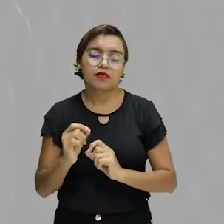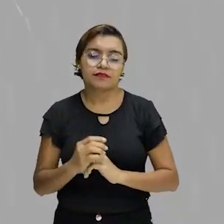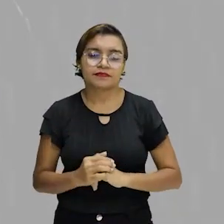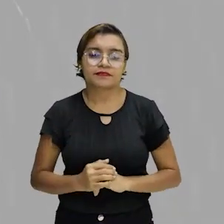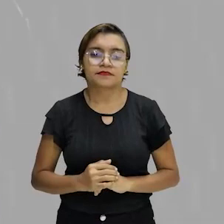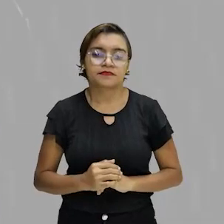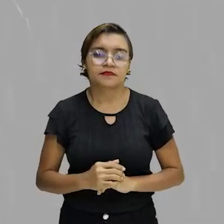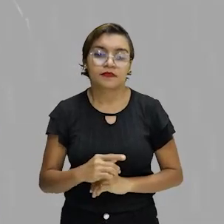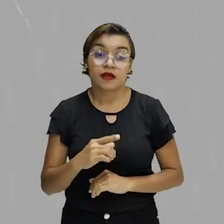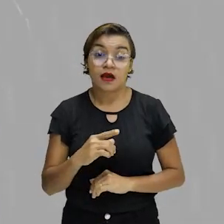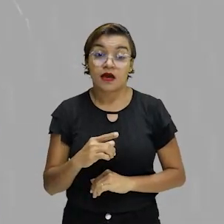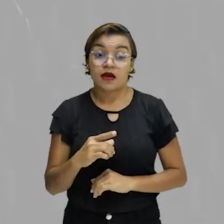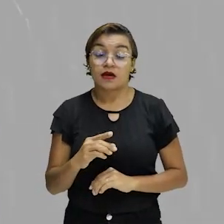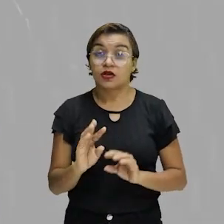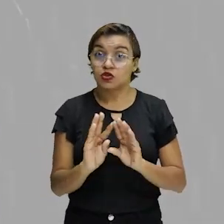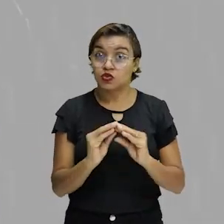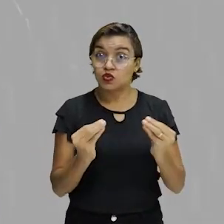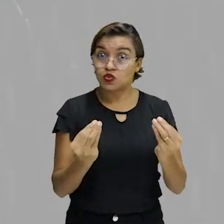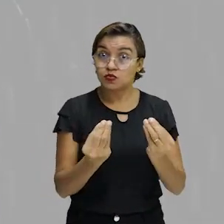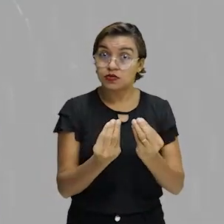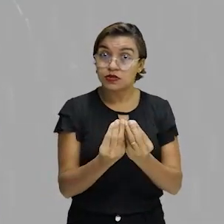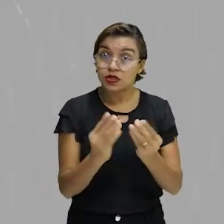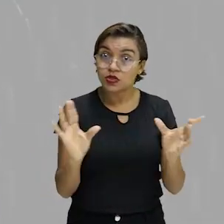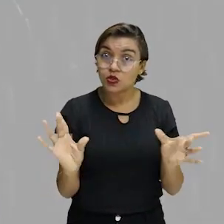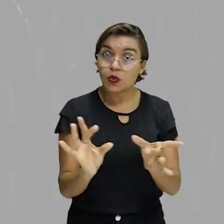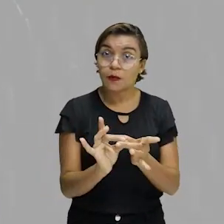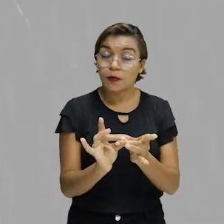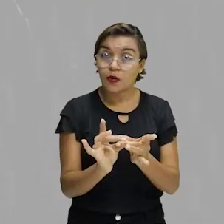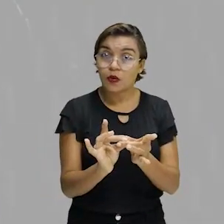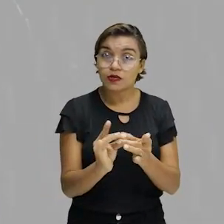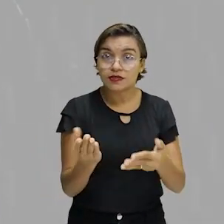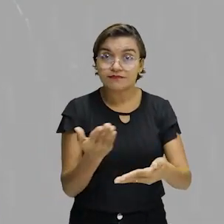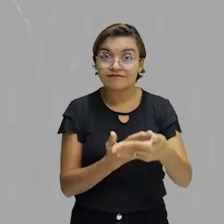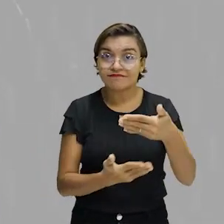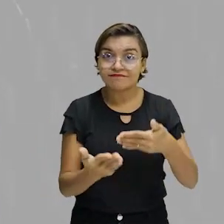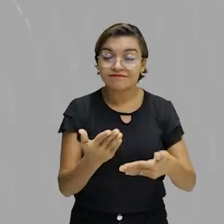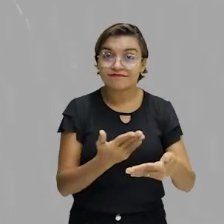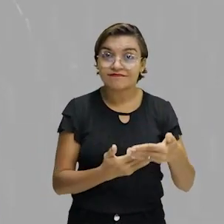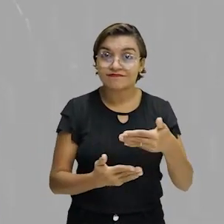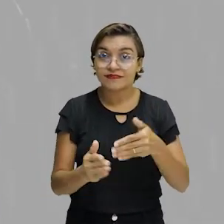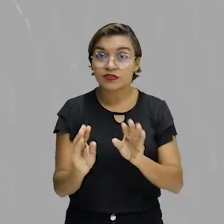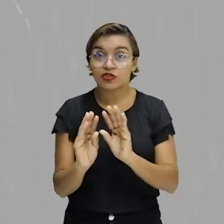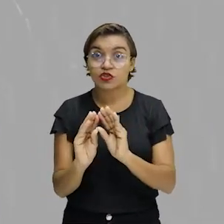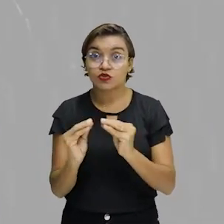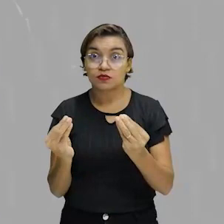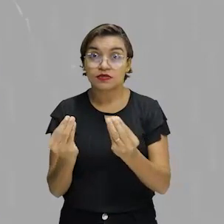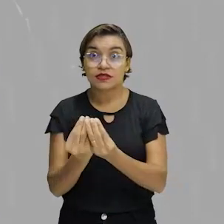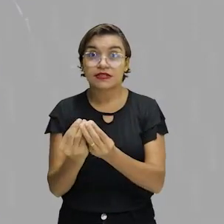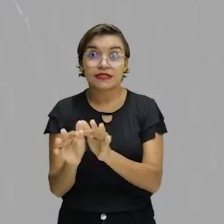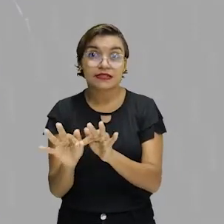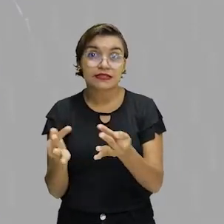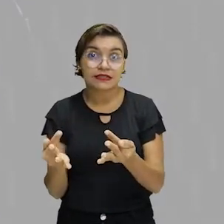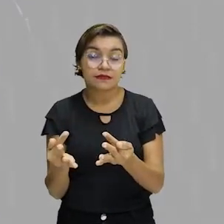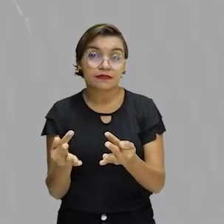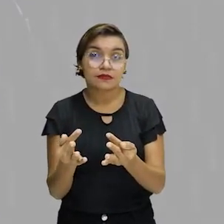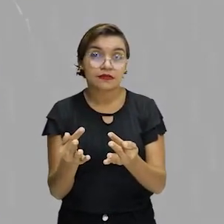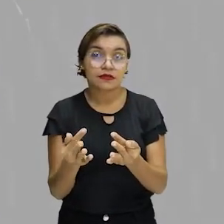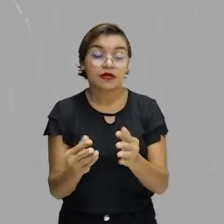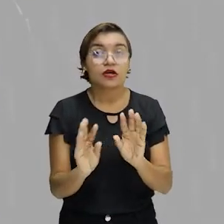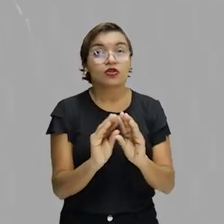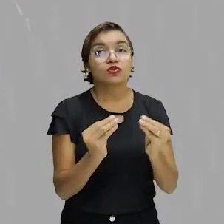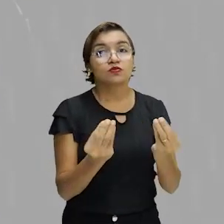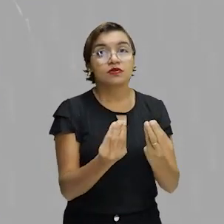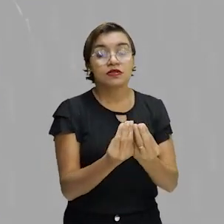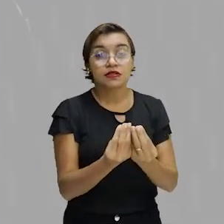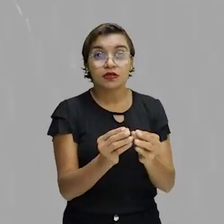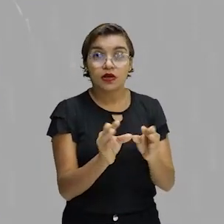temos uma substância composta interagindo com uma substância simples substância composta interagindo com